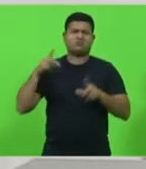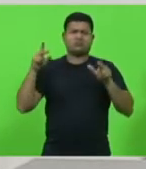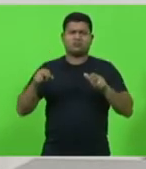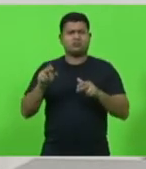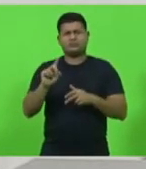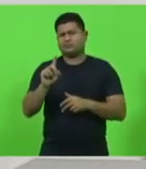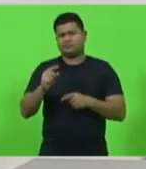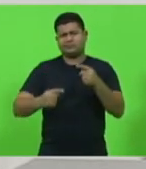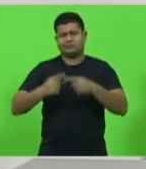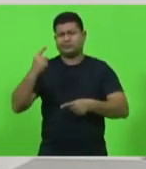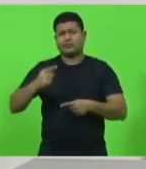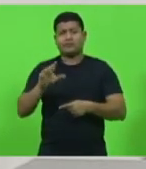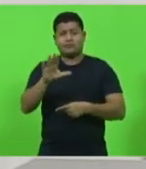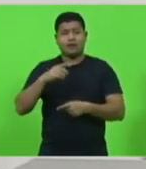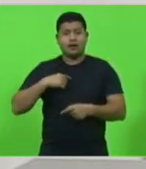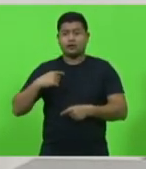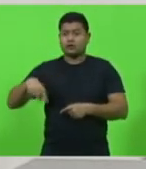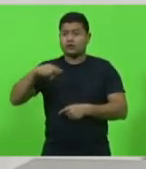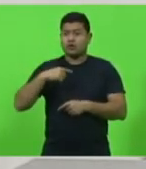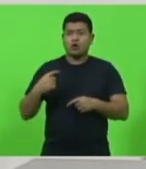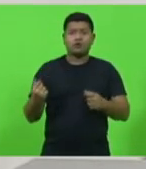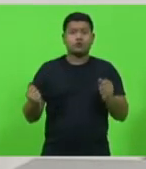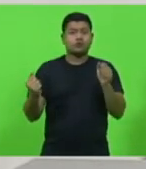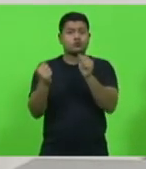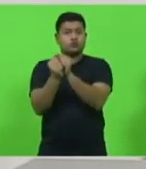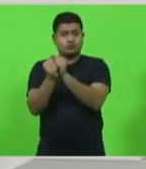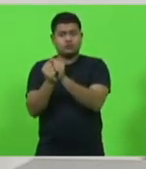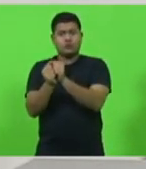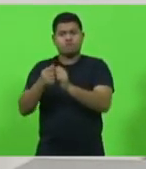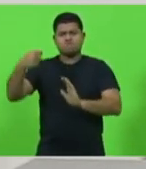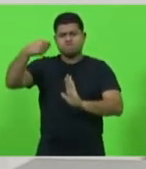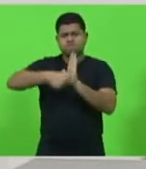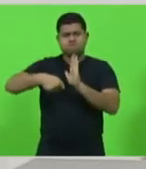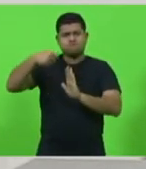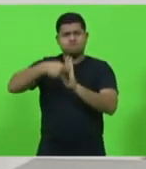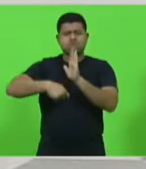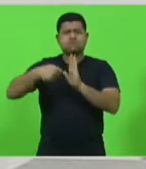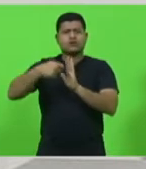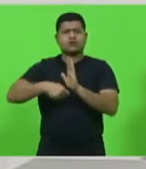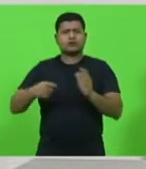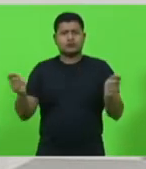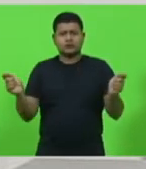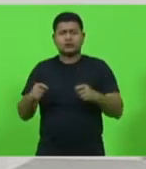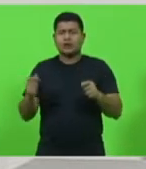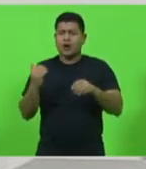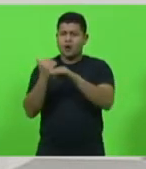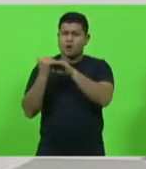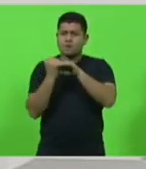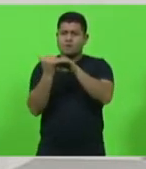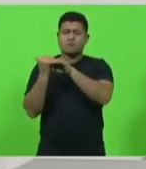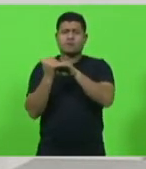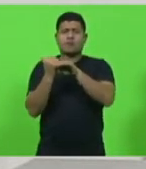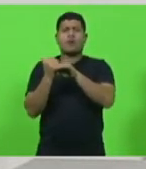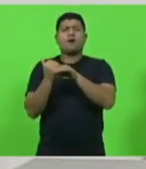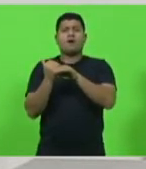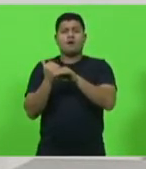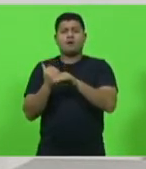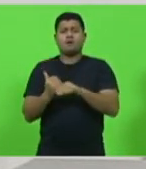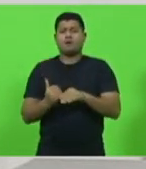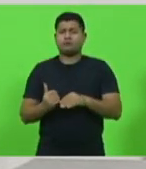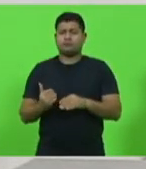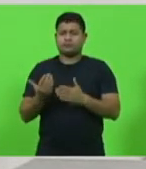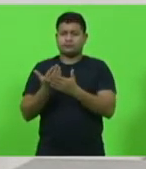lutar lado a lado, ao lado dos homens, com igualdade de condições, igualdade